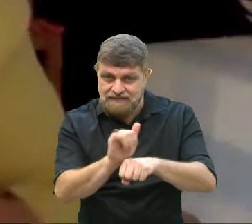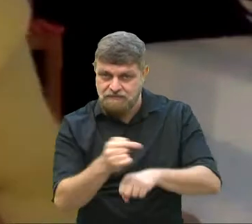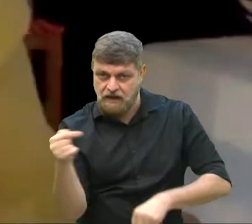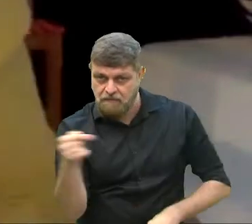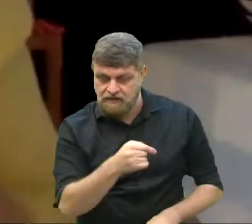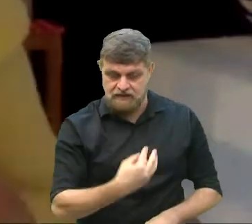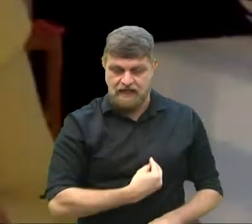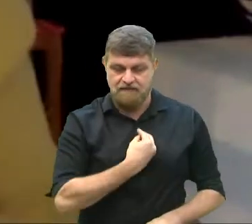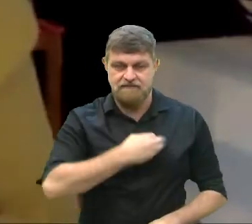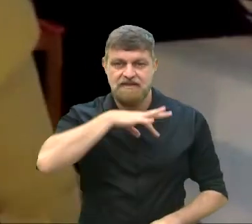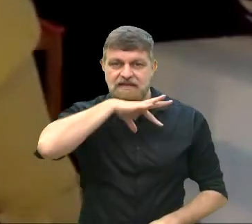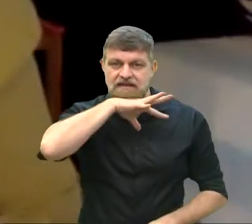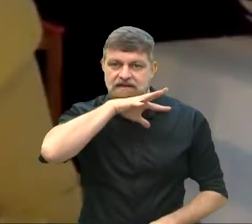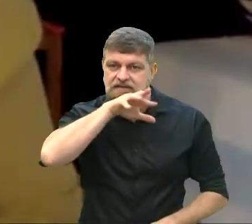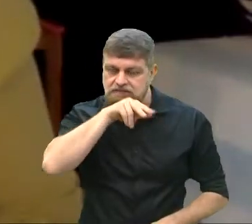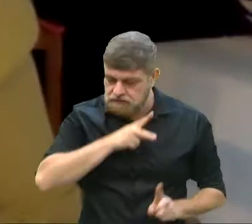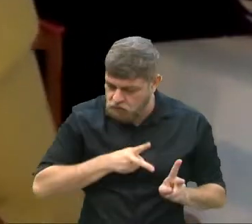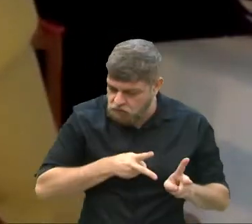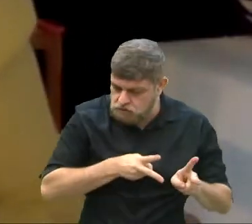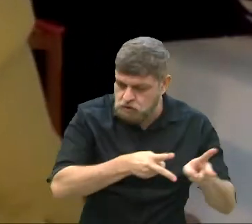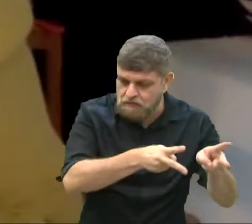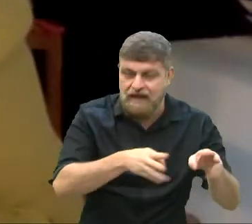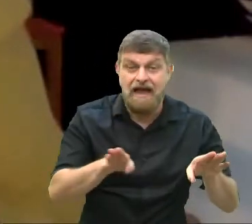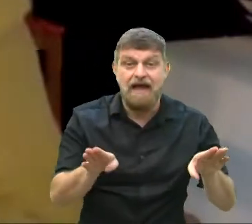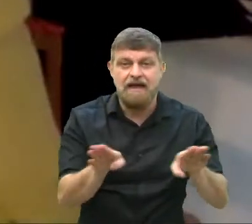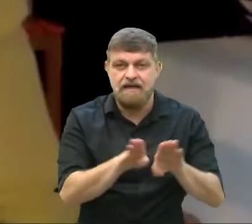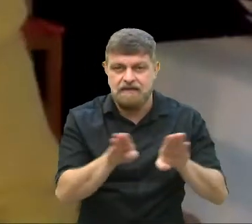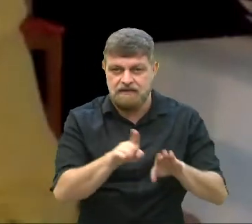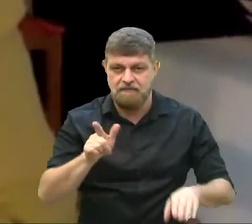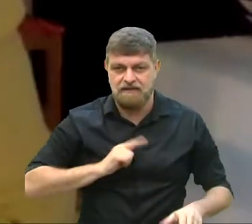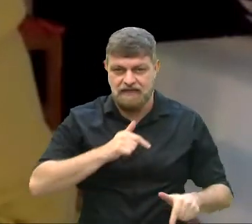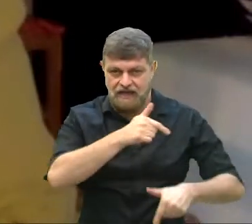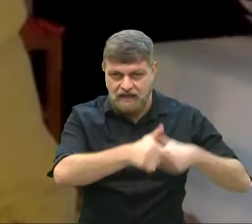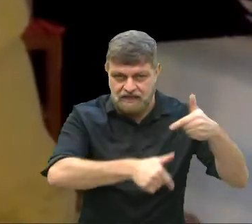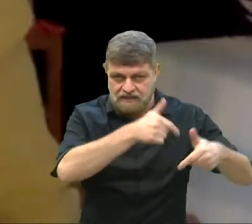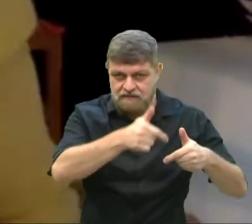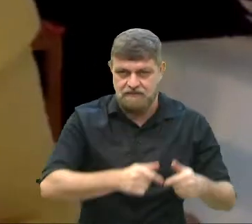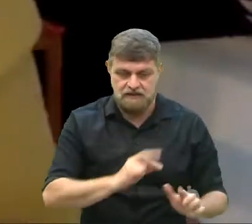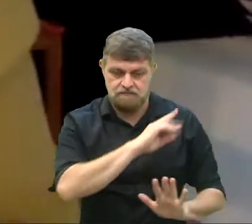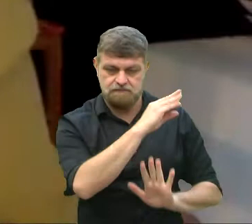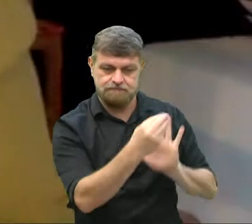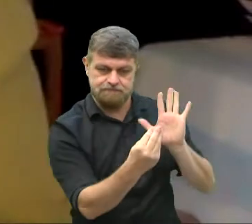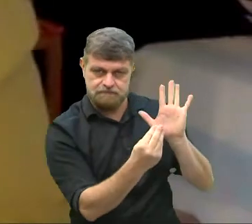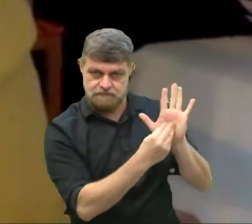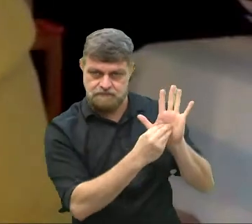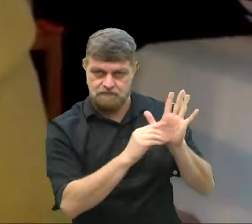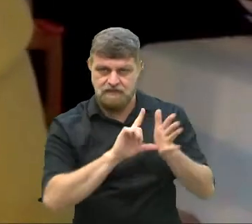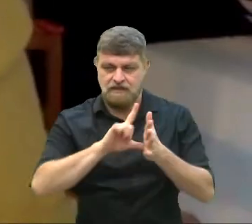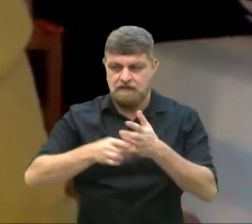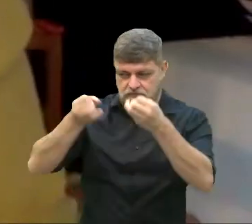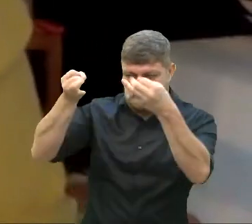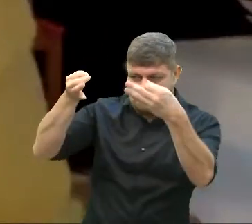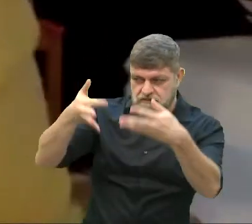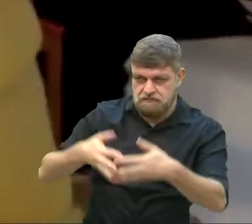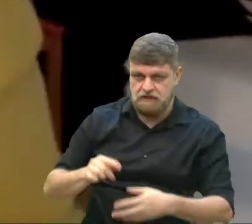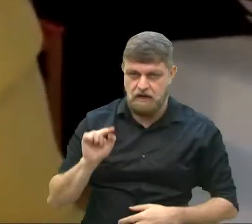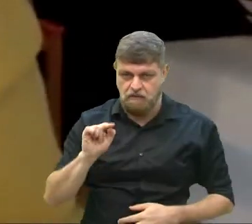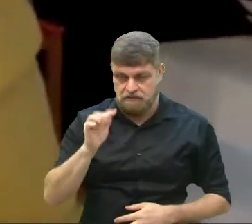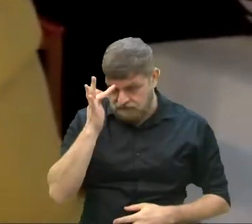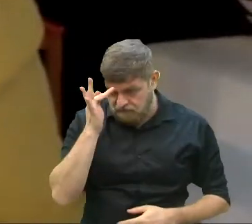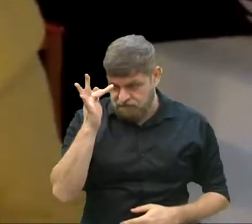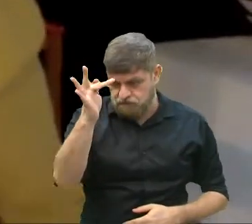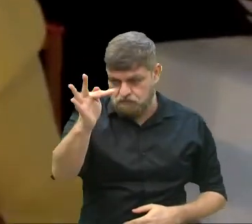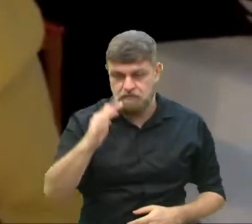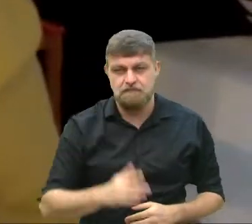para a conservação de biodiversidade e também de serviços ecossistêmicos, que a gente pode falar um pouquinho ali na frente.